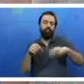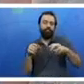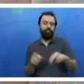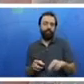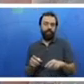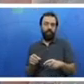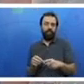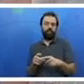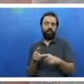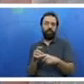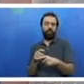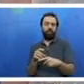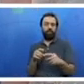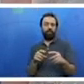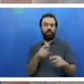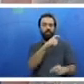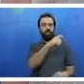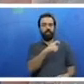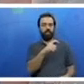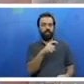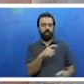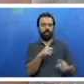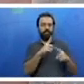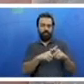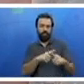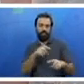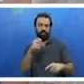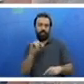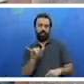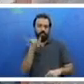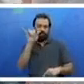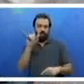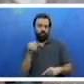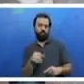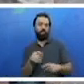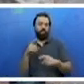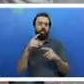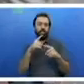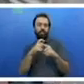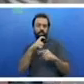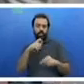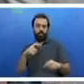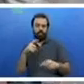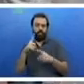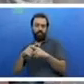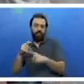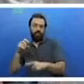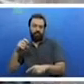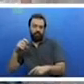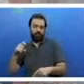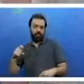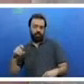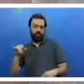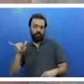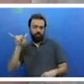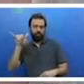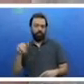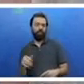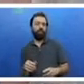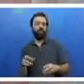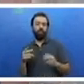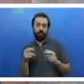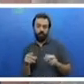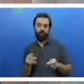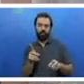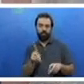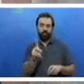eu multiplicar, dá o mesmo resultado. E não proporcionais. Quando